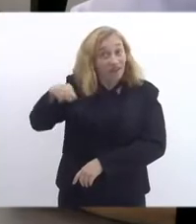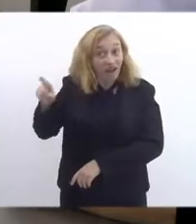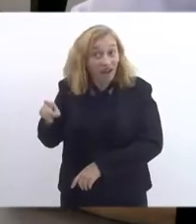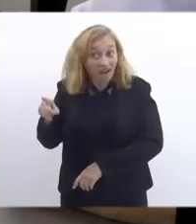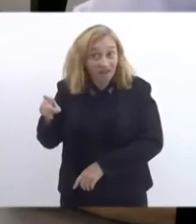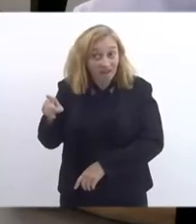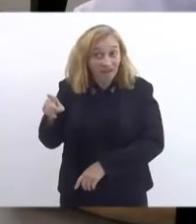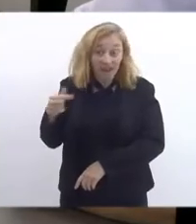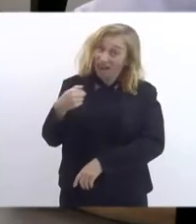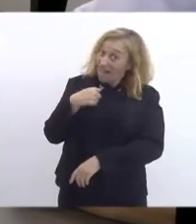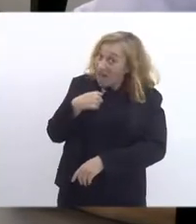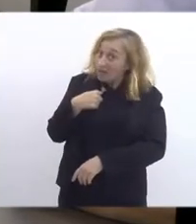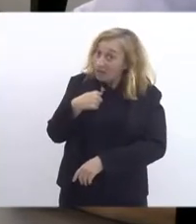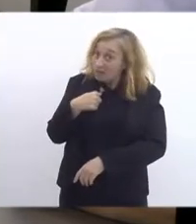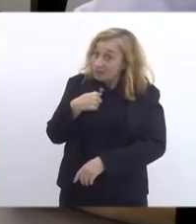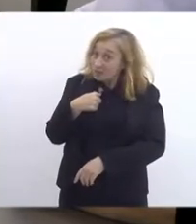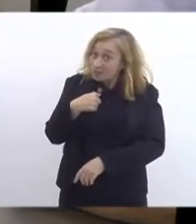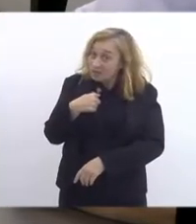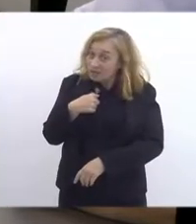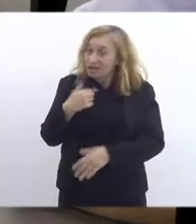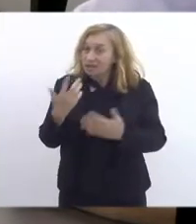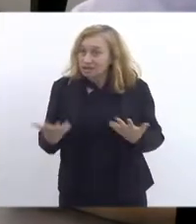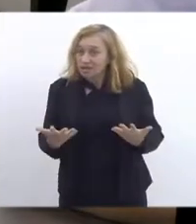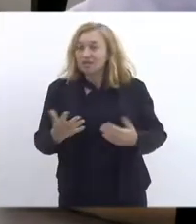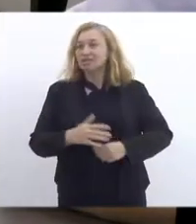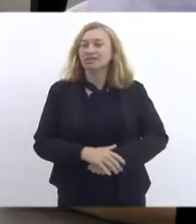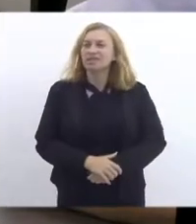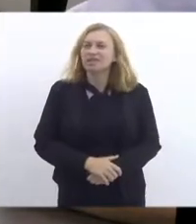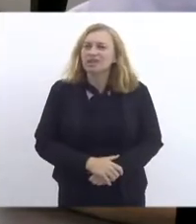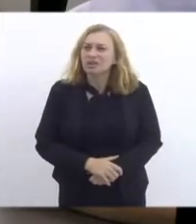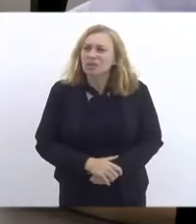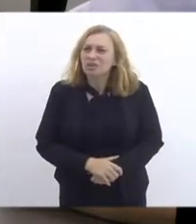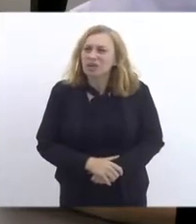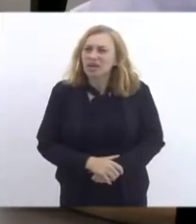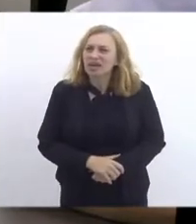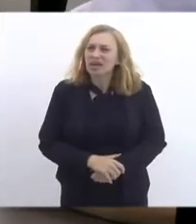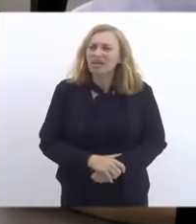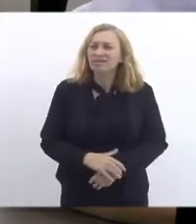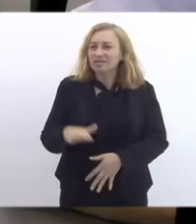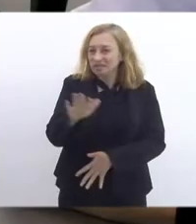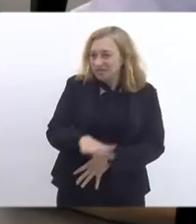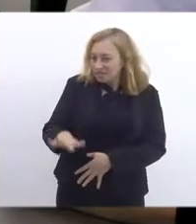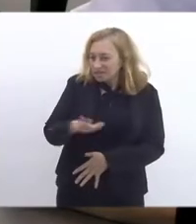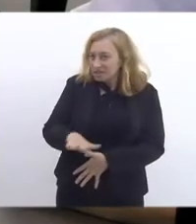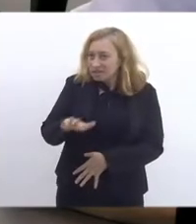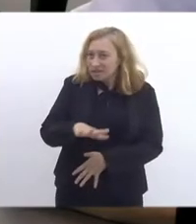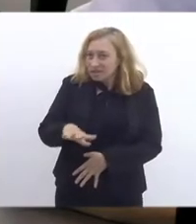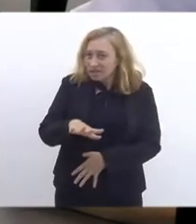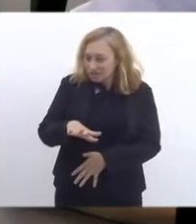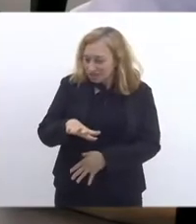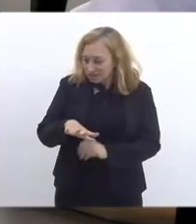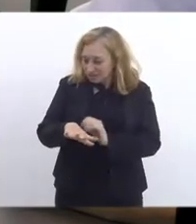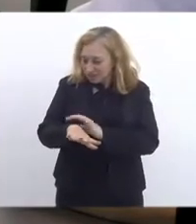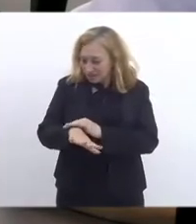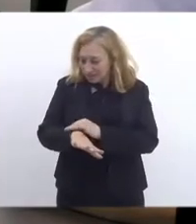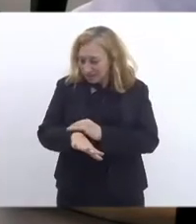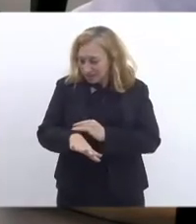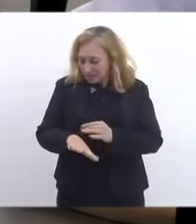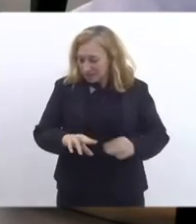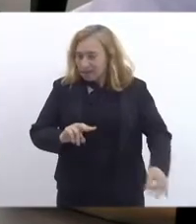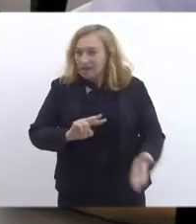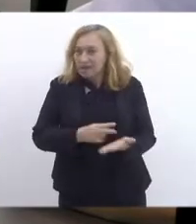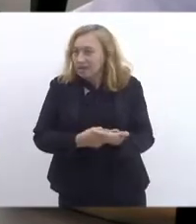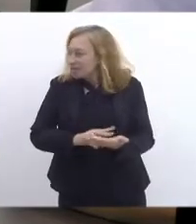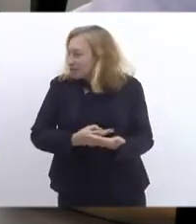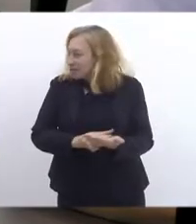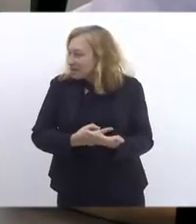que estava era eu. E as crianças que estavam lá estavam em cadeira de rodas, que eram as crianças que são tratadas de epilepsia por uma lei que